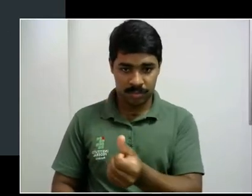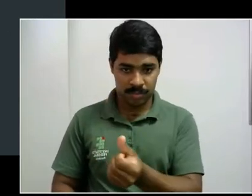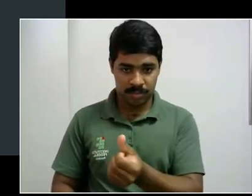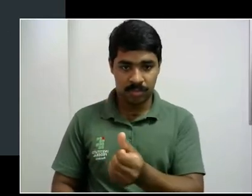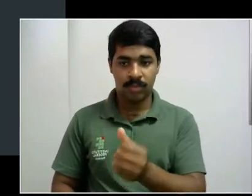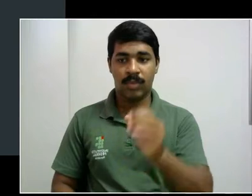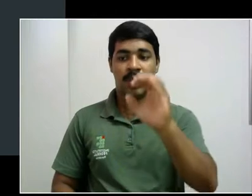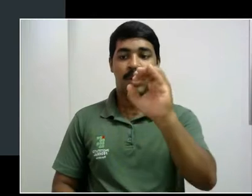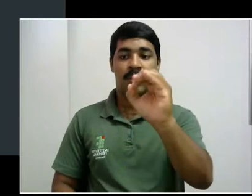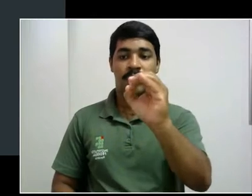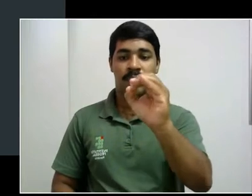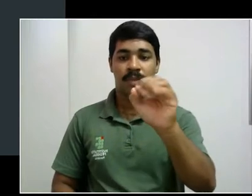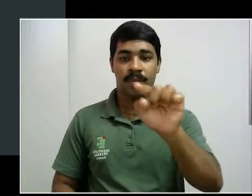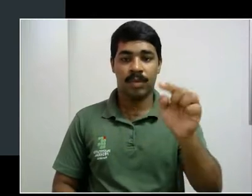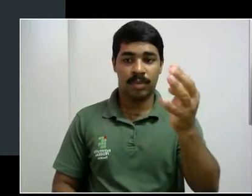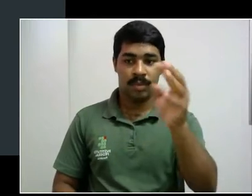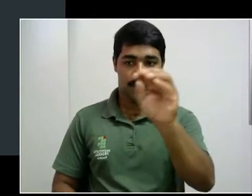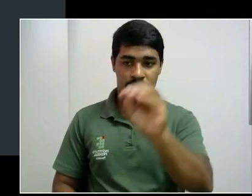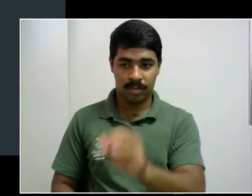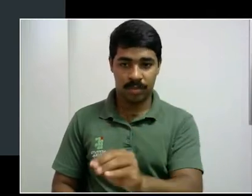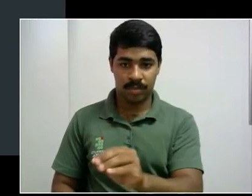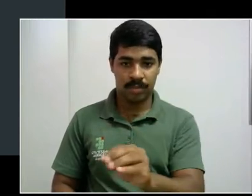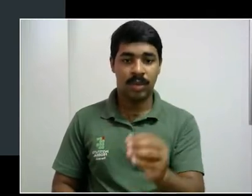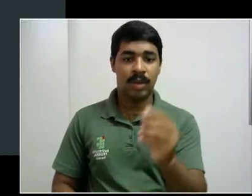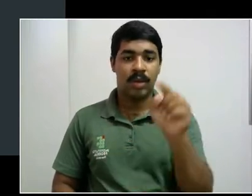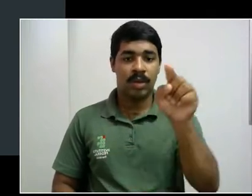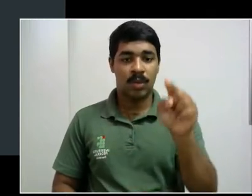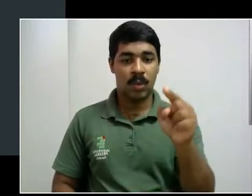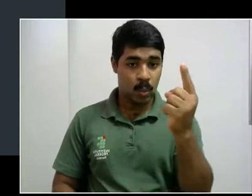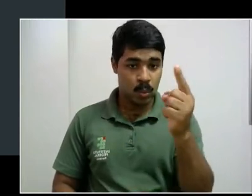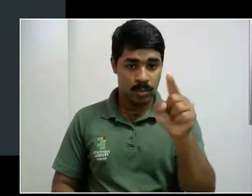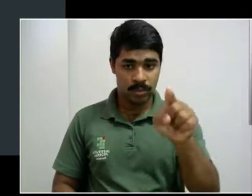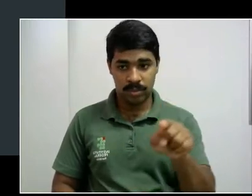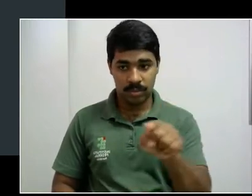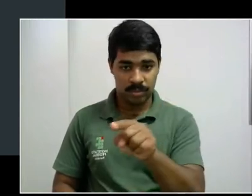e menos 4 e o ponto 1 e menos 2.